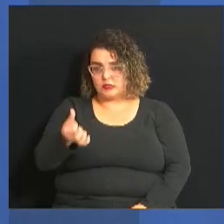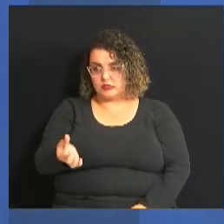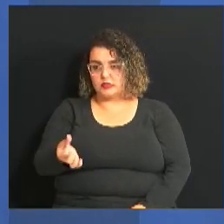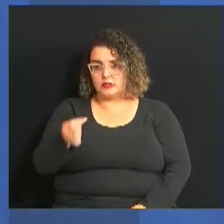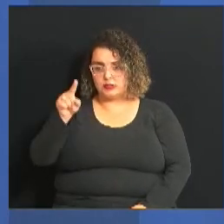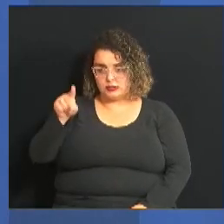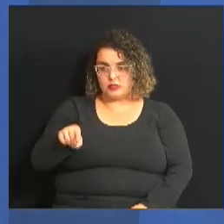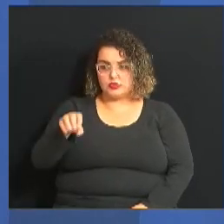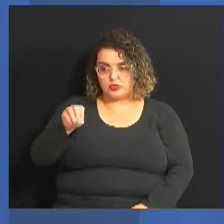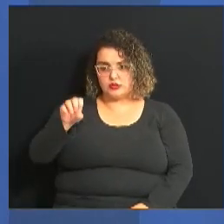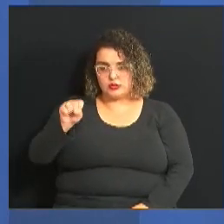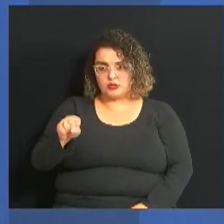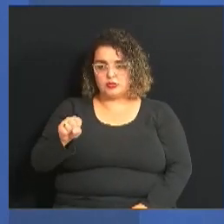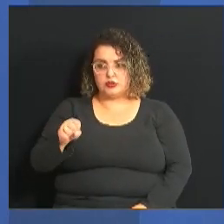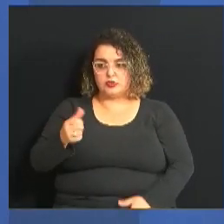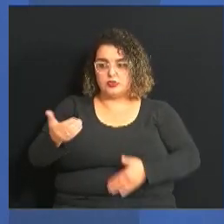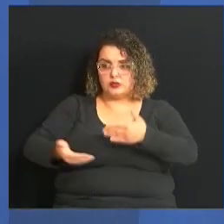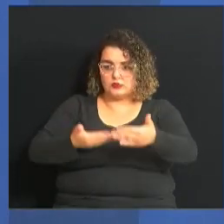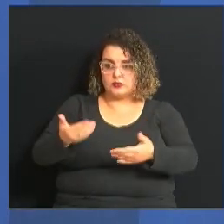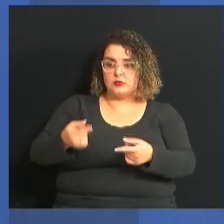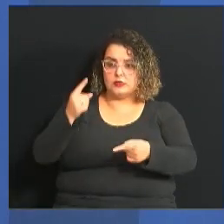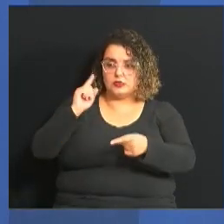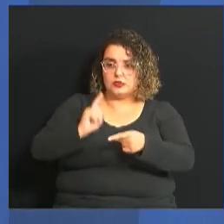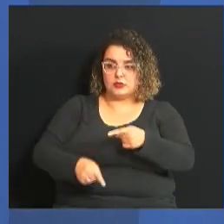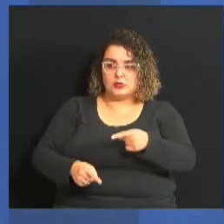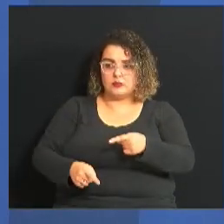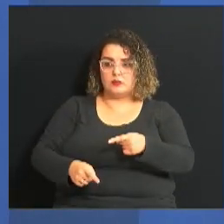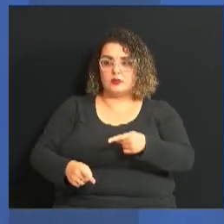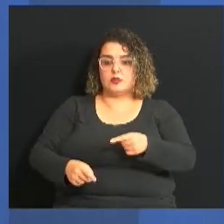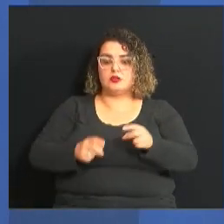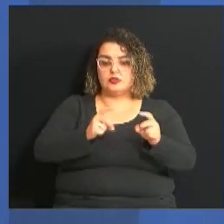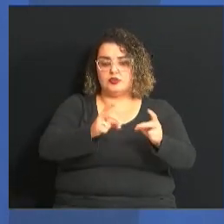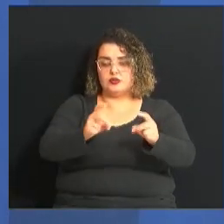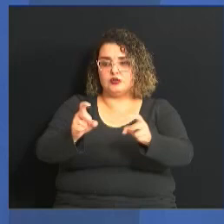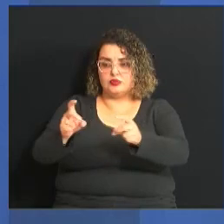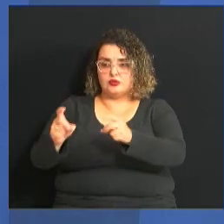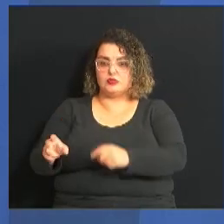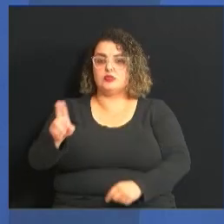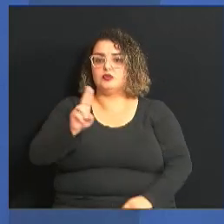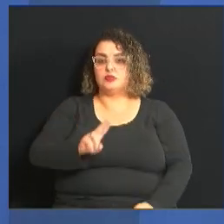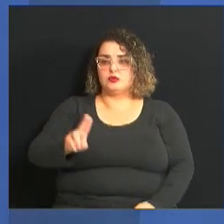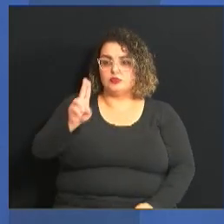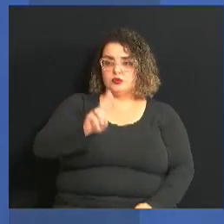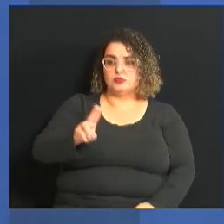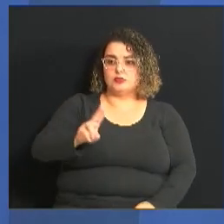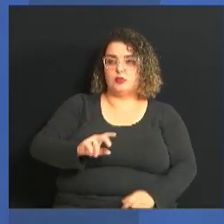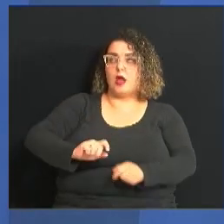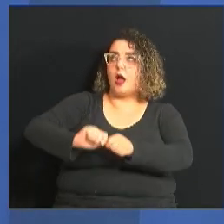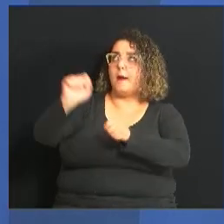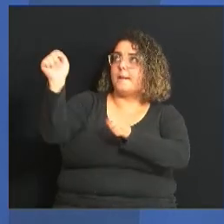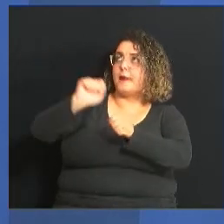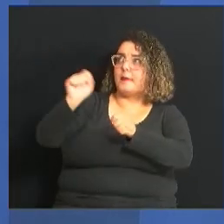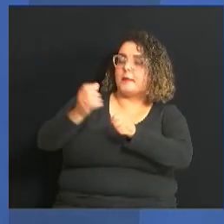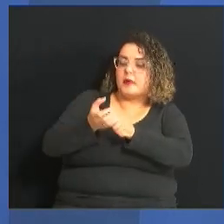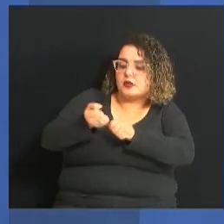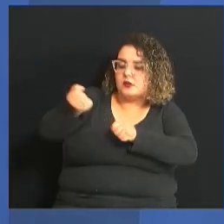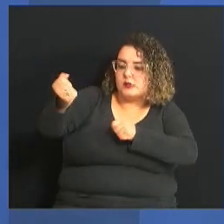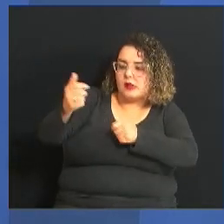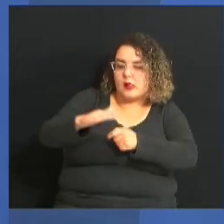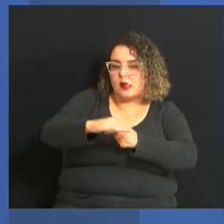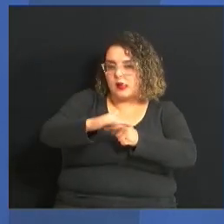de 2008 que trata da proibição de comercialização e o uso do Cerol ou de qualquer material